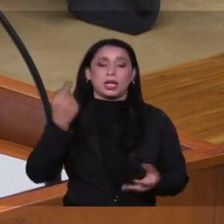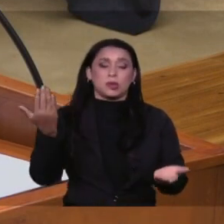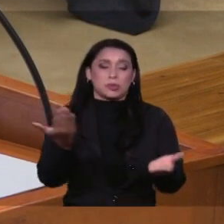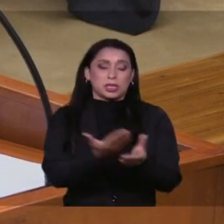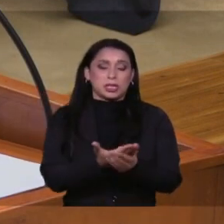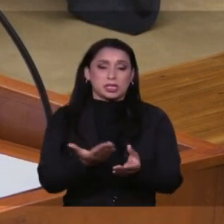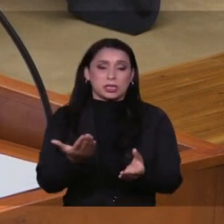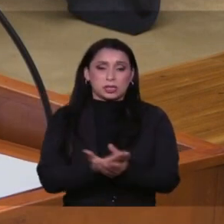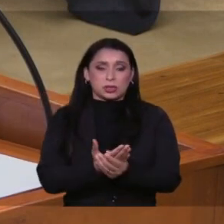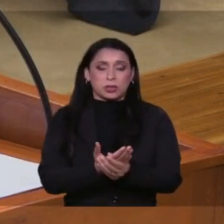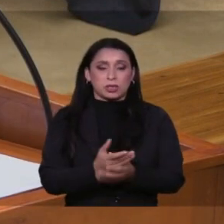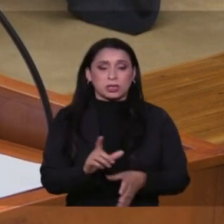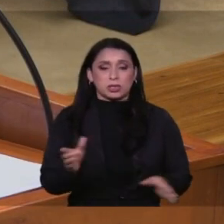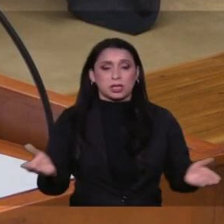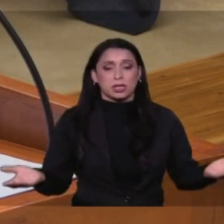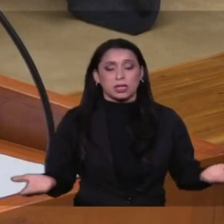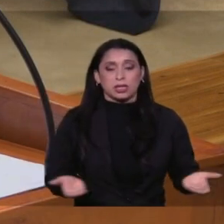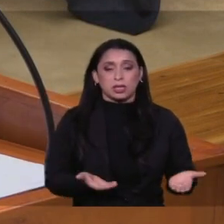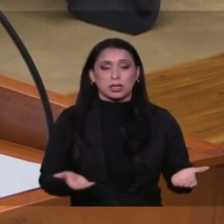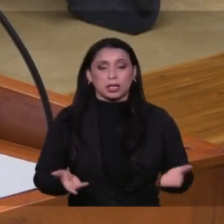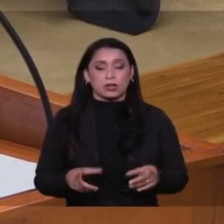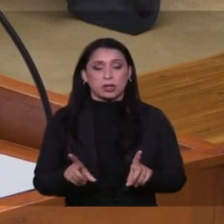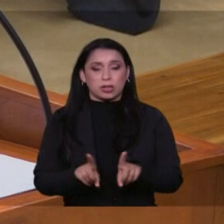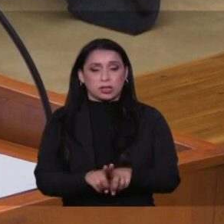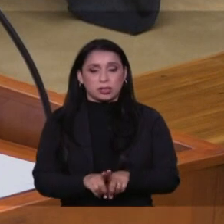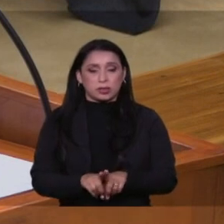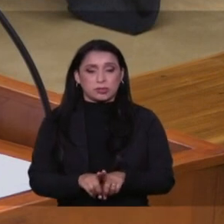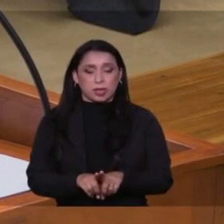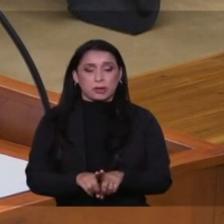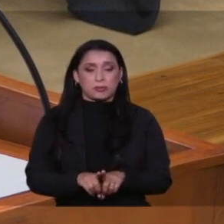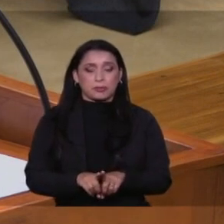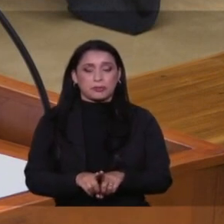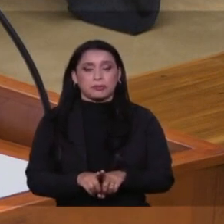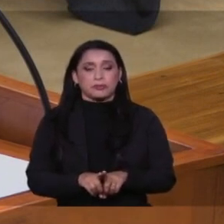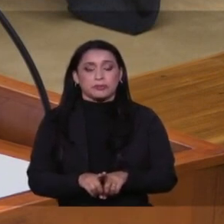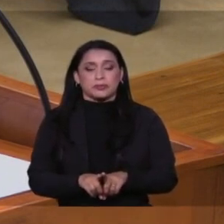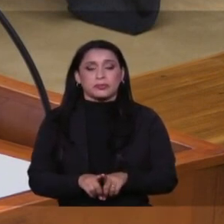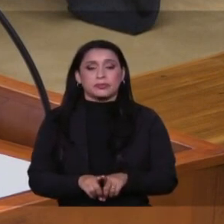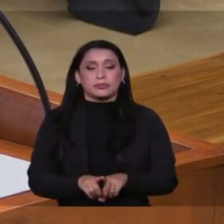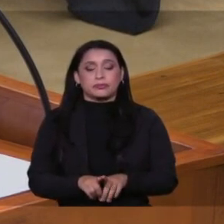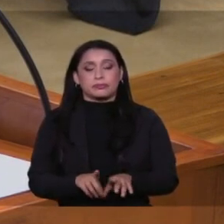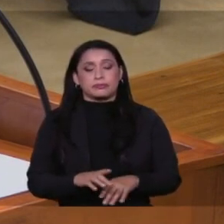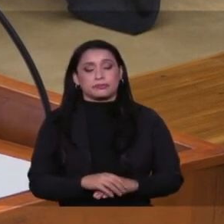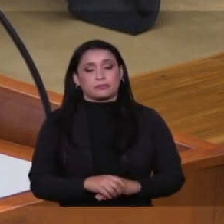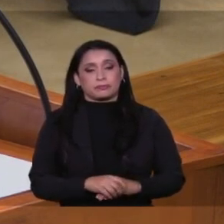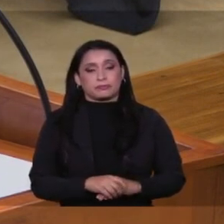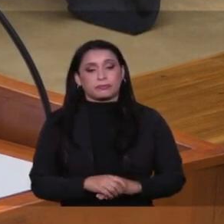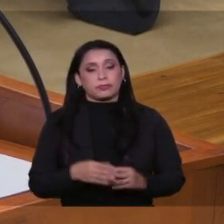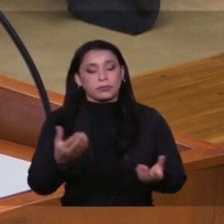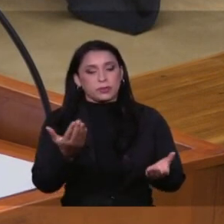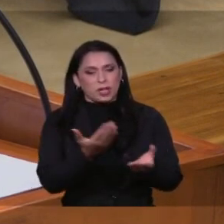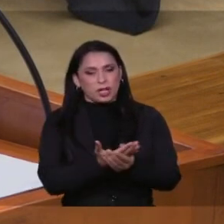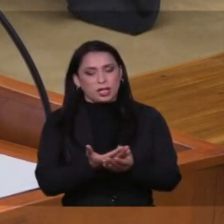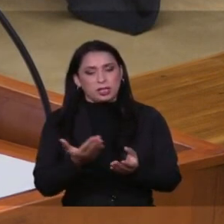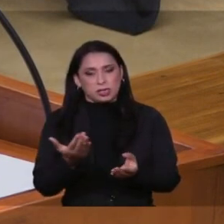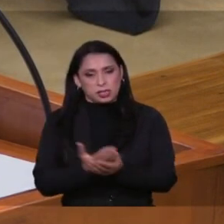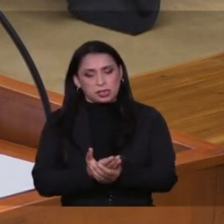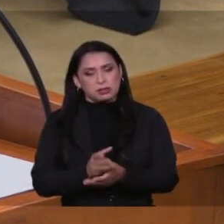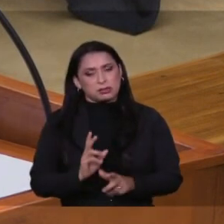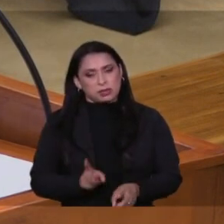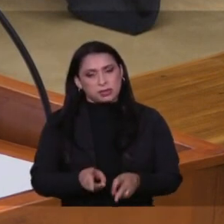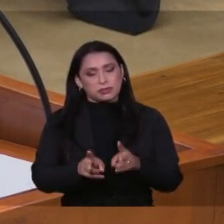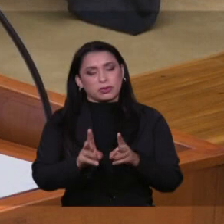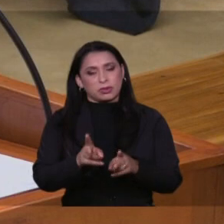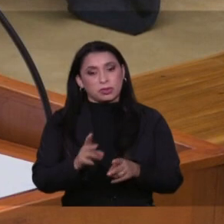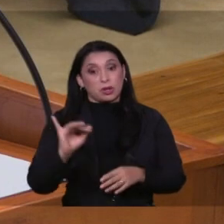ações e neste momento. Mas isso, de igual forma, deve se seguir. Estas ações devem se seguir,